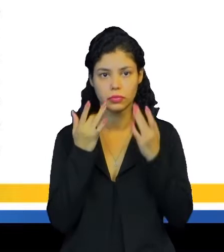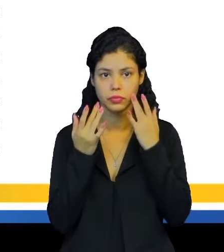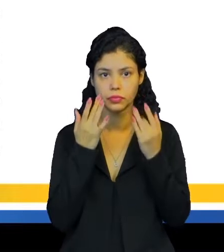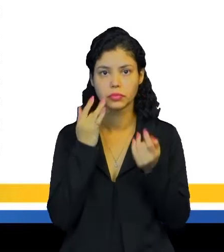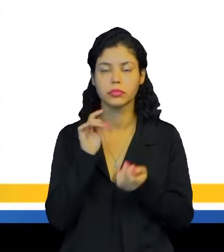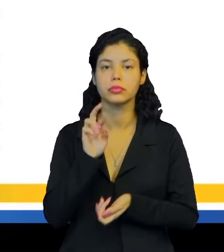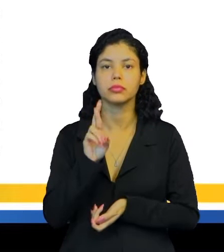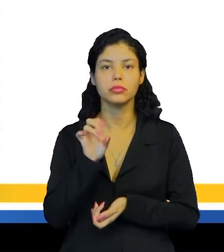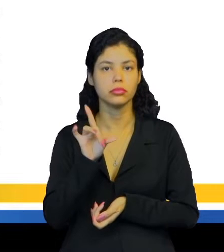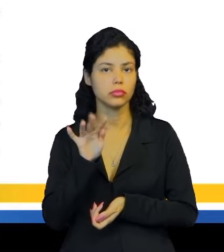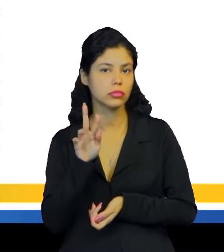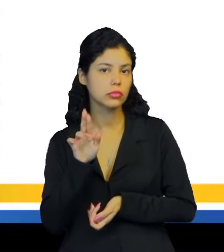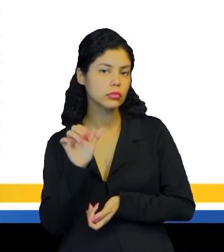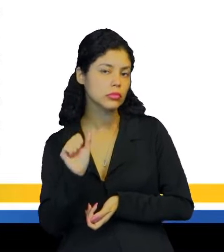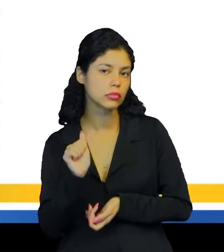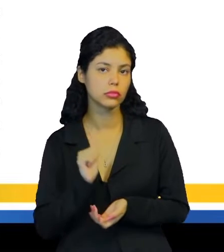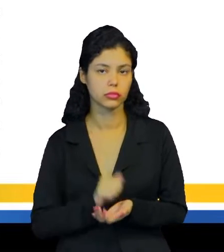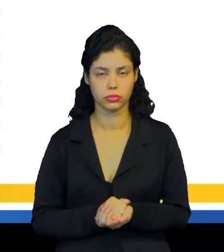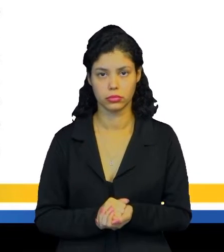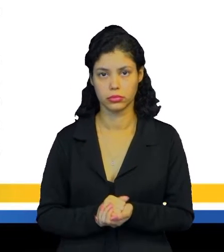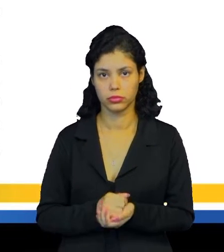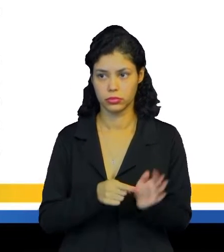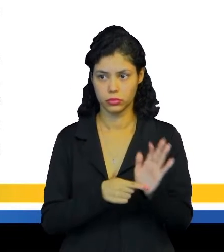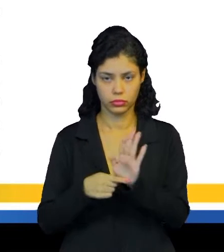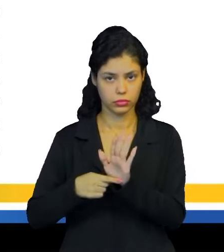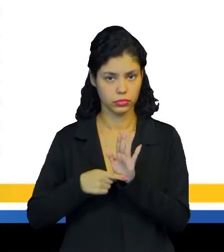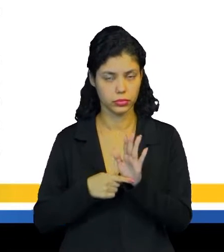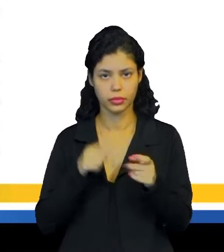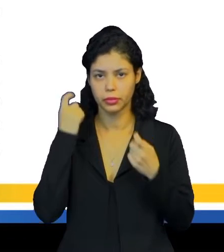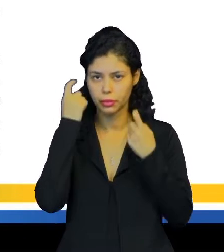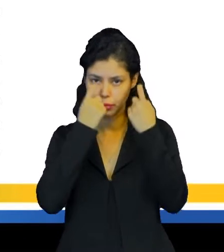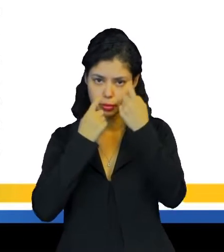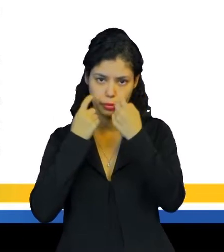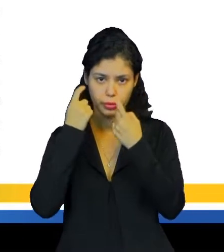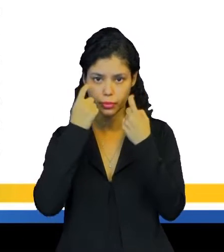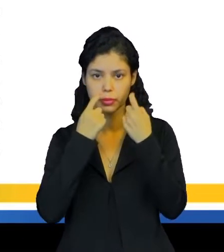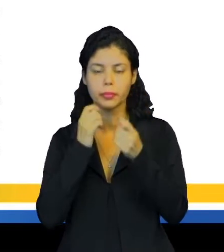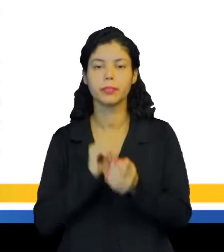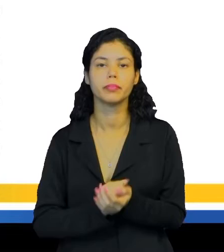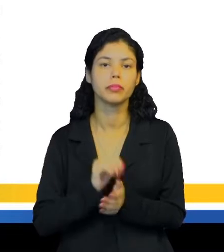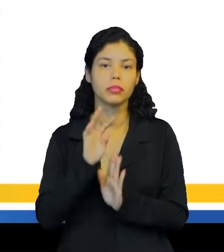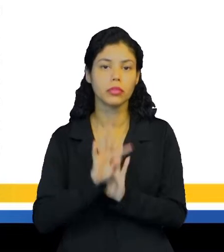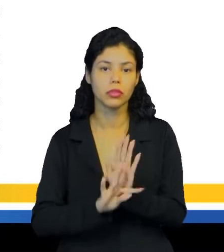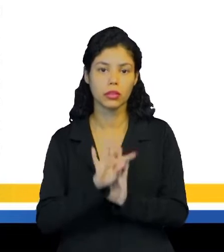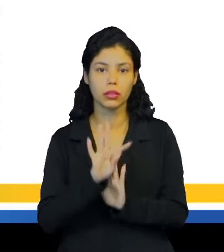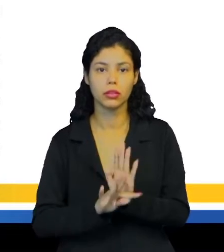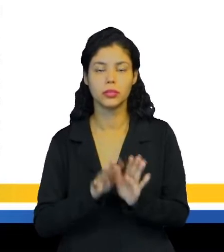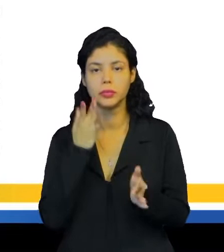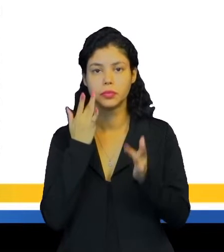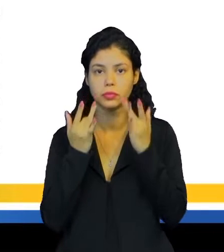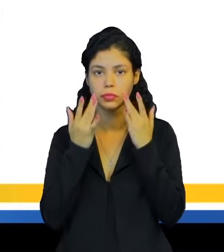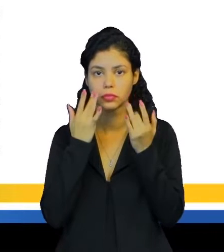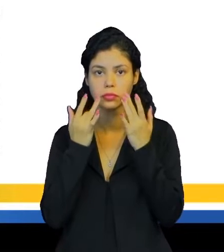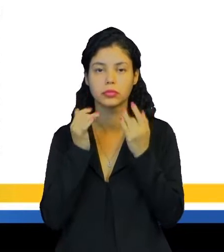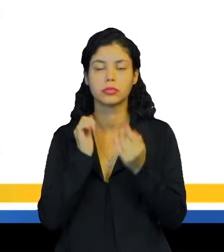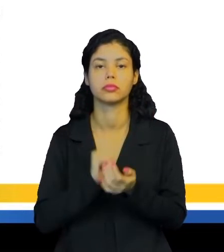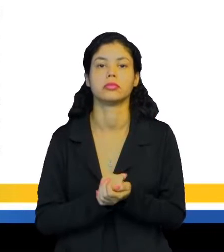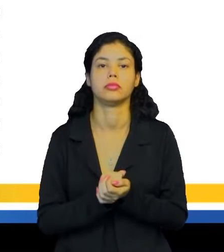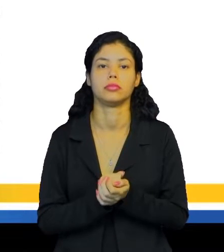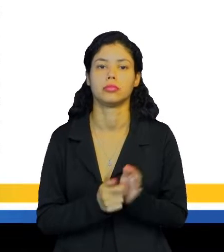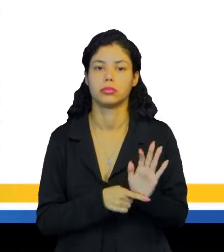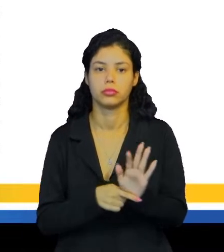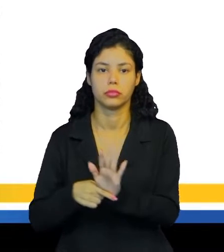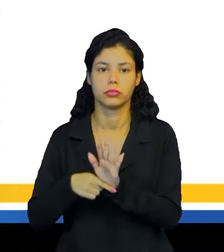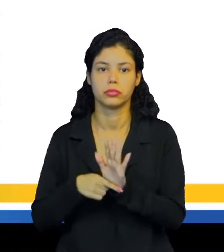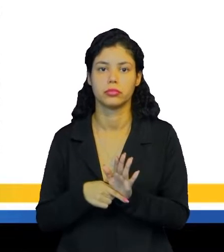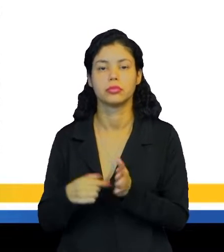realista. O palco do teatro realista demonstra a preocupação com o texto teatrais, a sua revelação